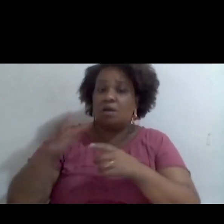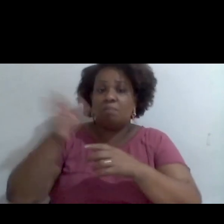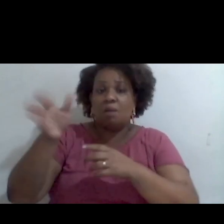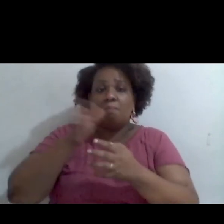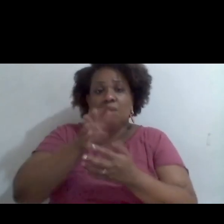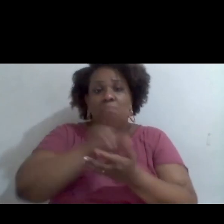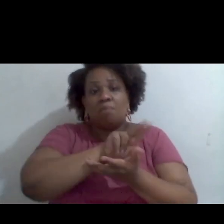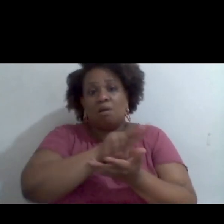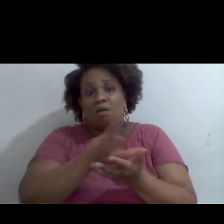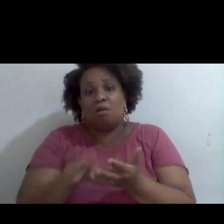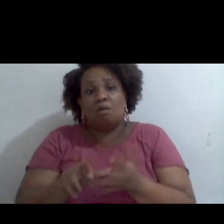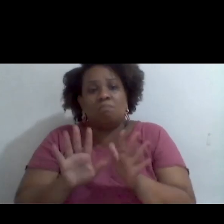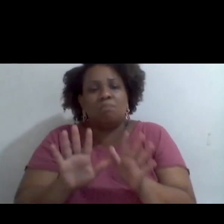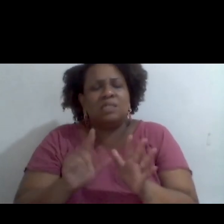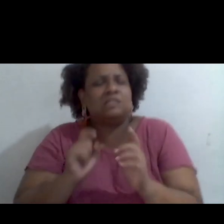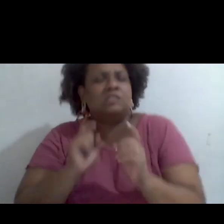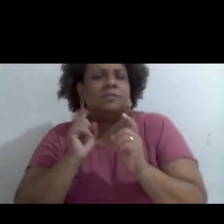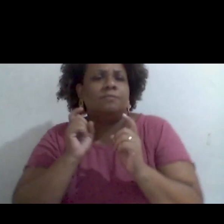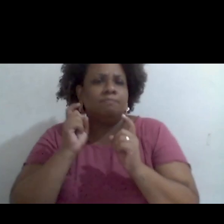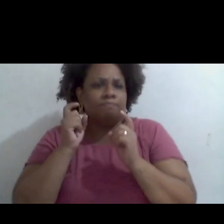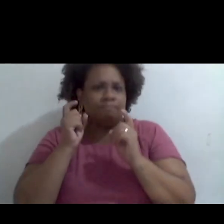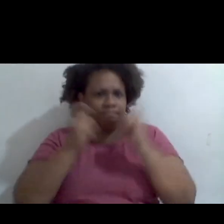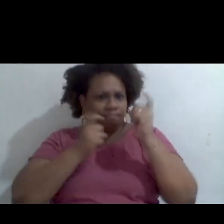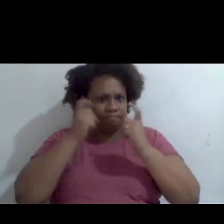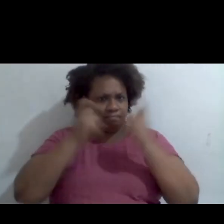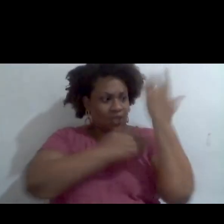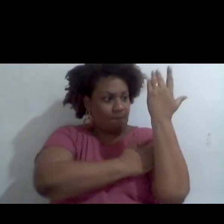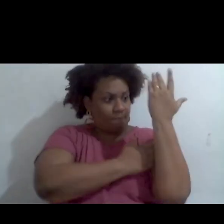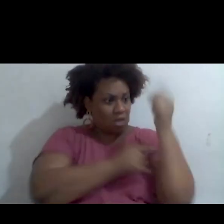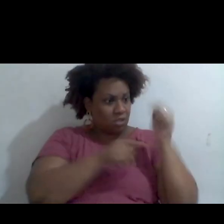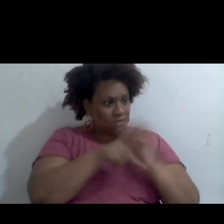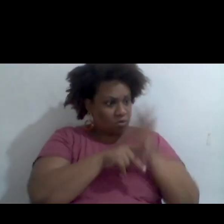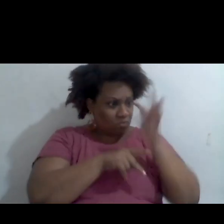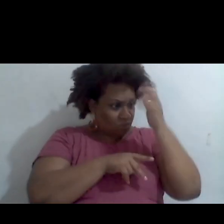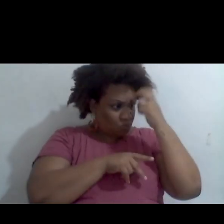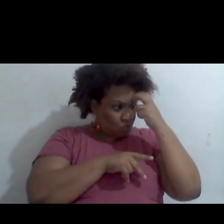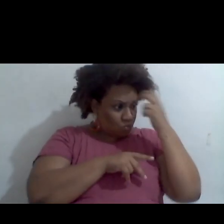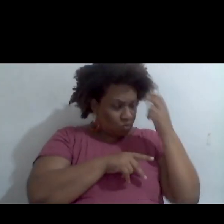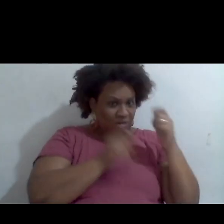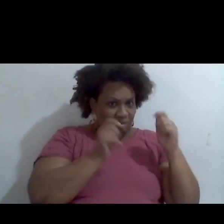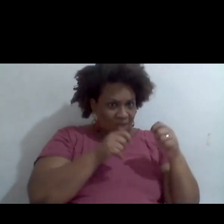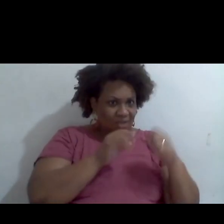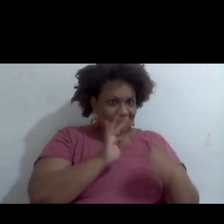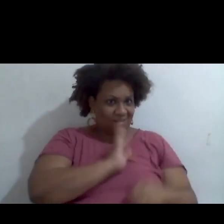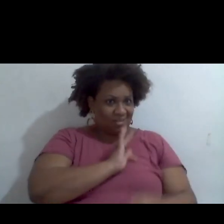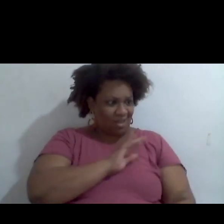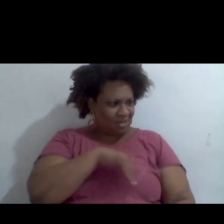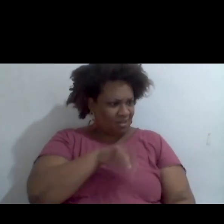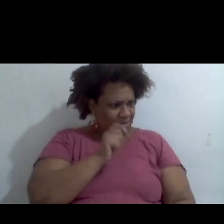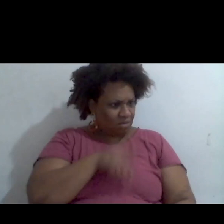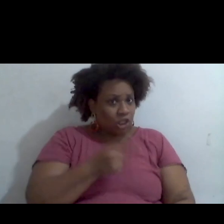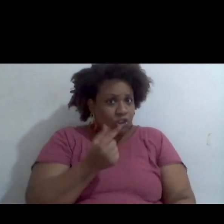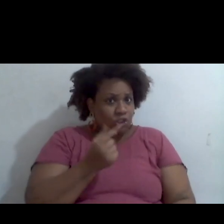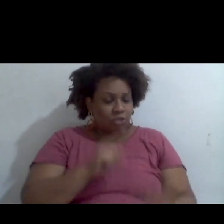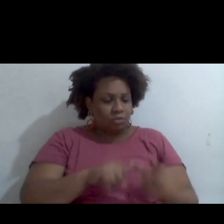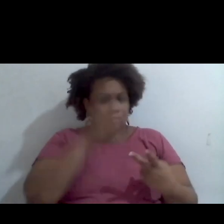permanentes, me preocupa muito se a pasta vai ter capacidade técnica de pessoal e de orçamento para realizar